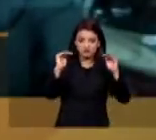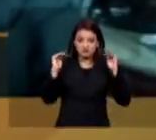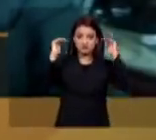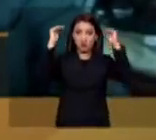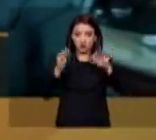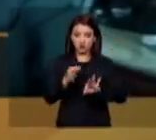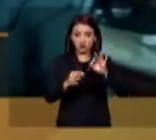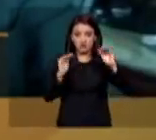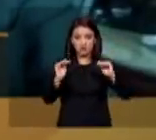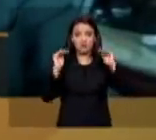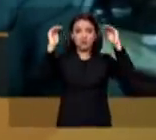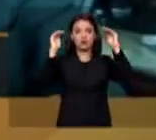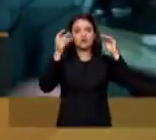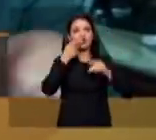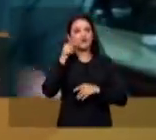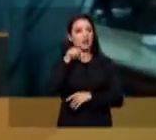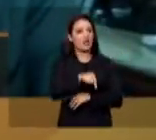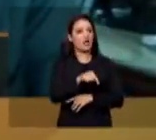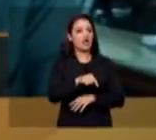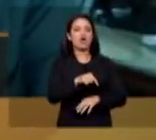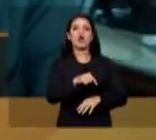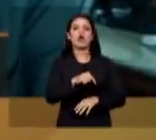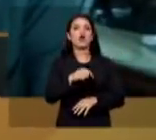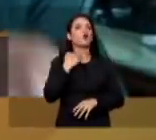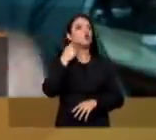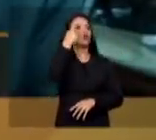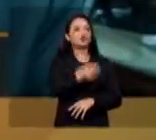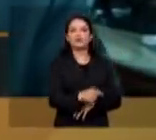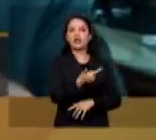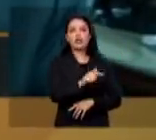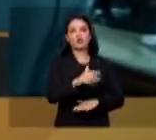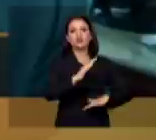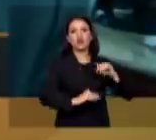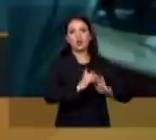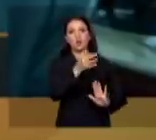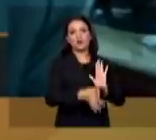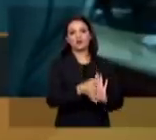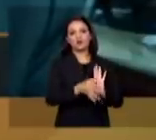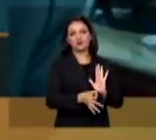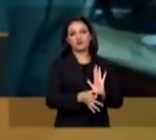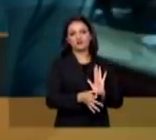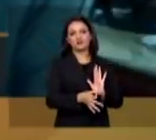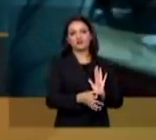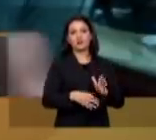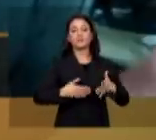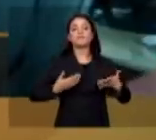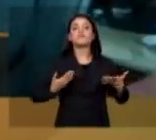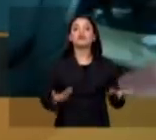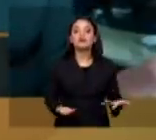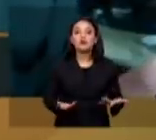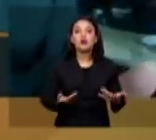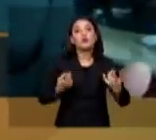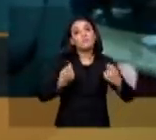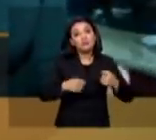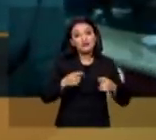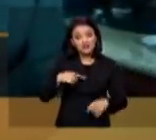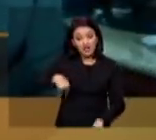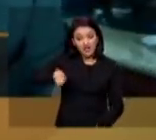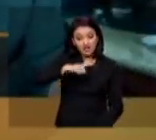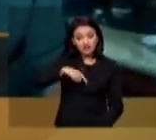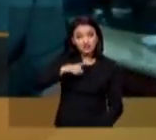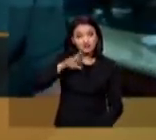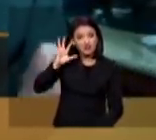juízo é incompetente. Ele o fazendo, ele tem que indicar na decisão proferida qual é o